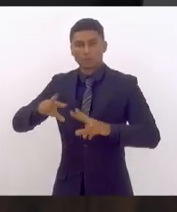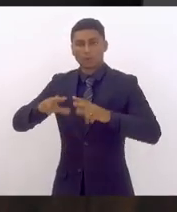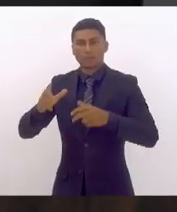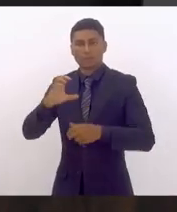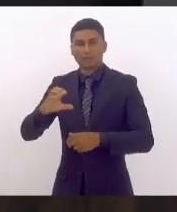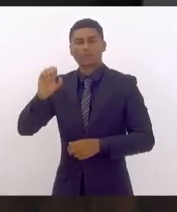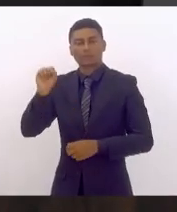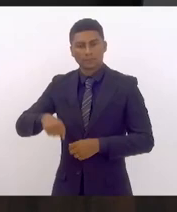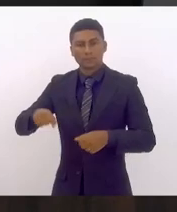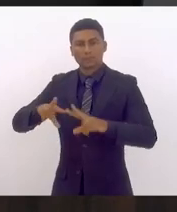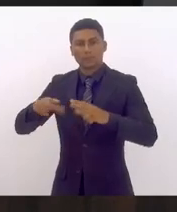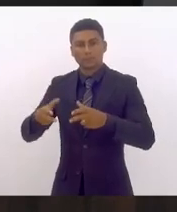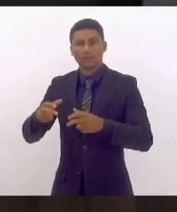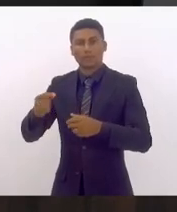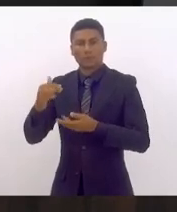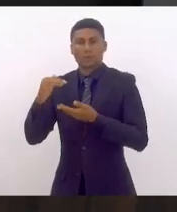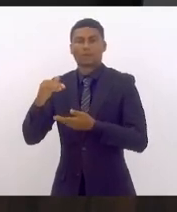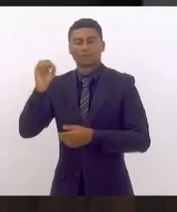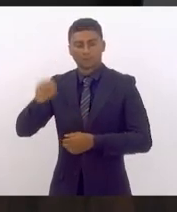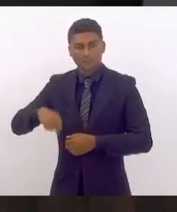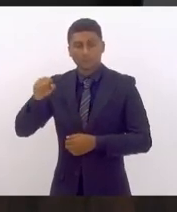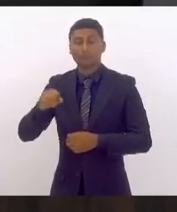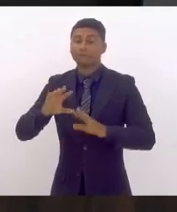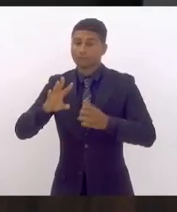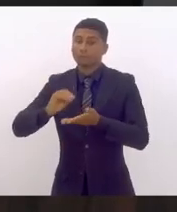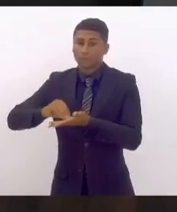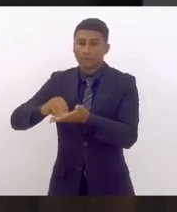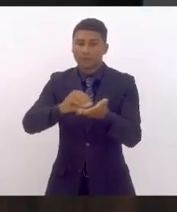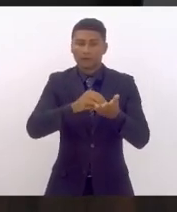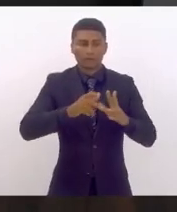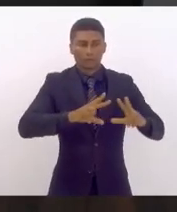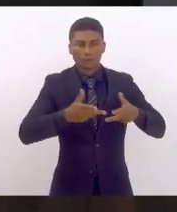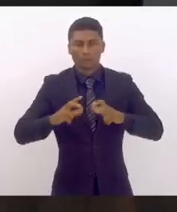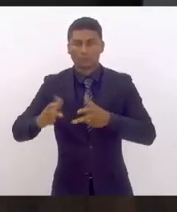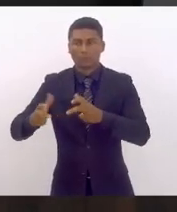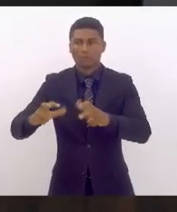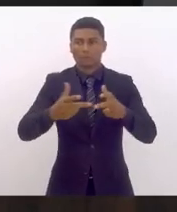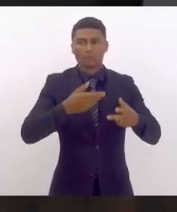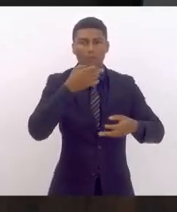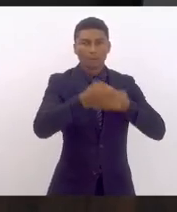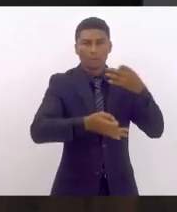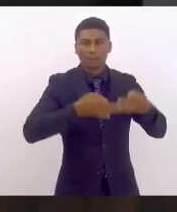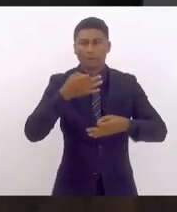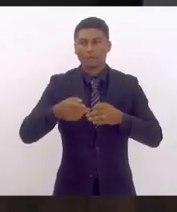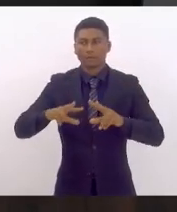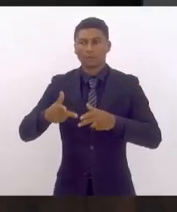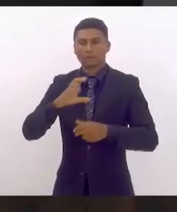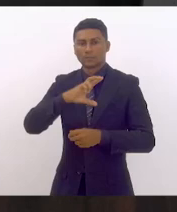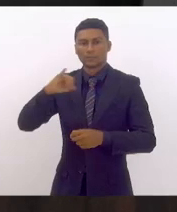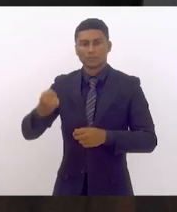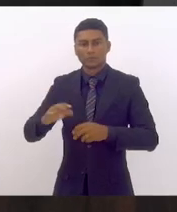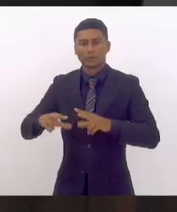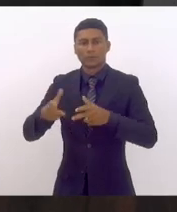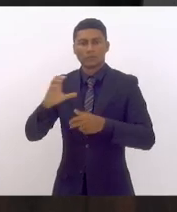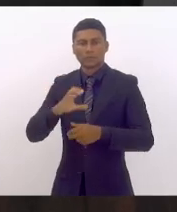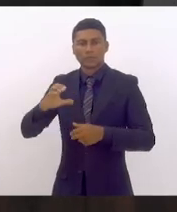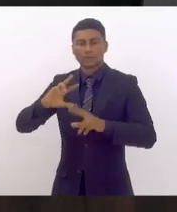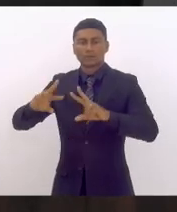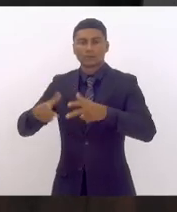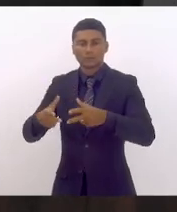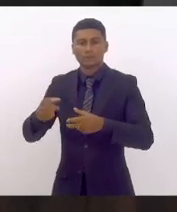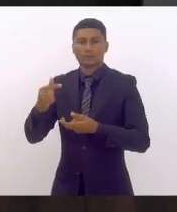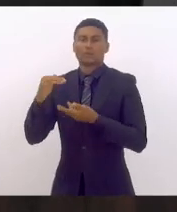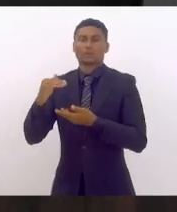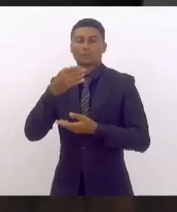de orçamento favorável dependendo de parecer sobre as emendas de plenário da comissão de condição Justiça saúde Ciência Tecnologia e